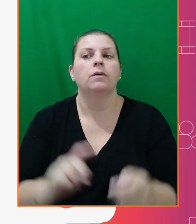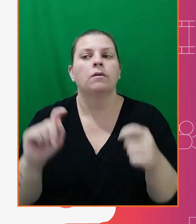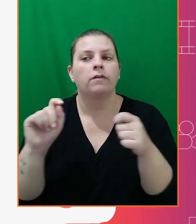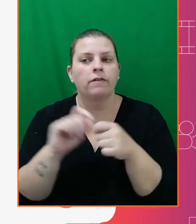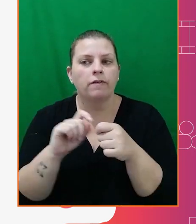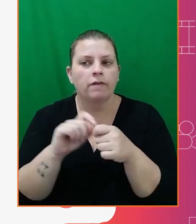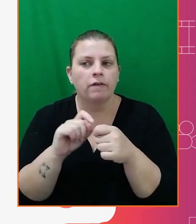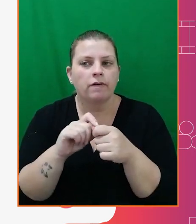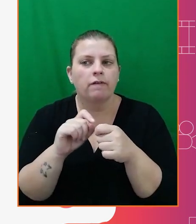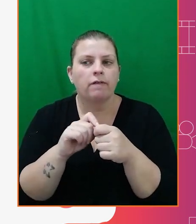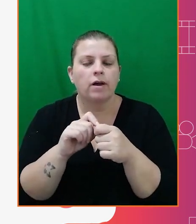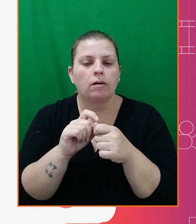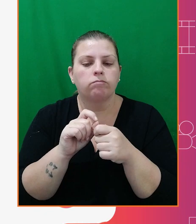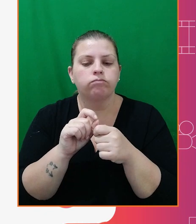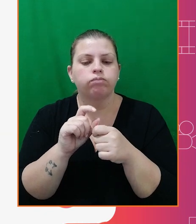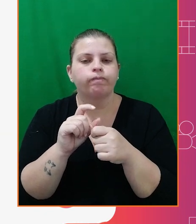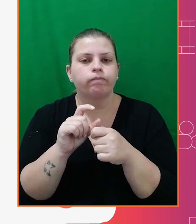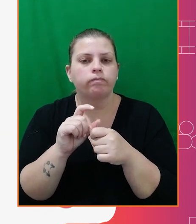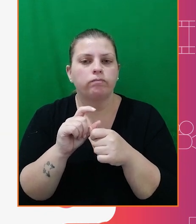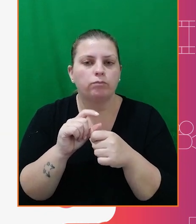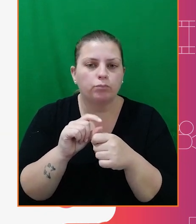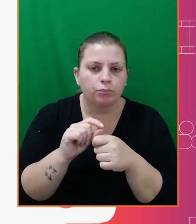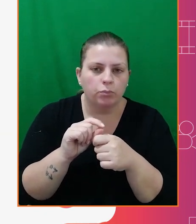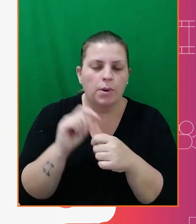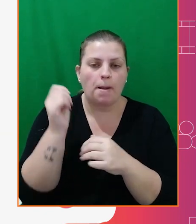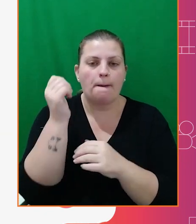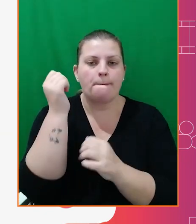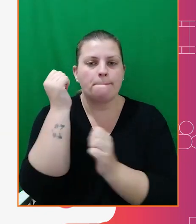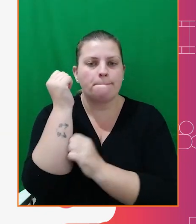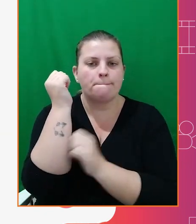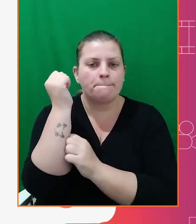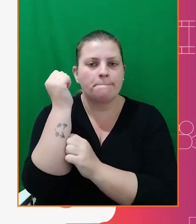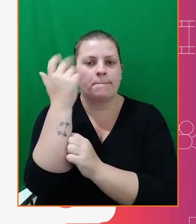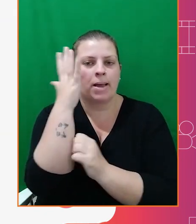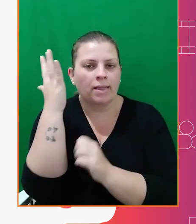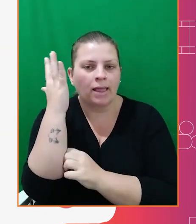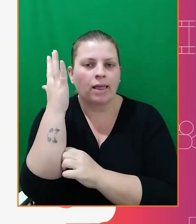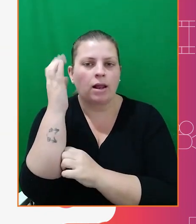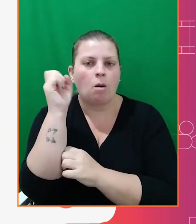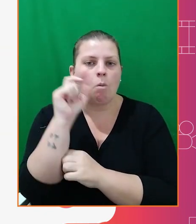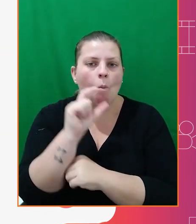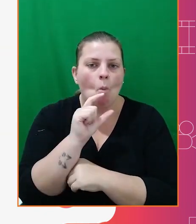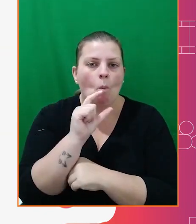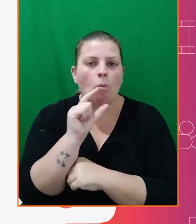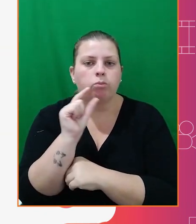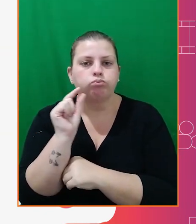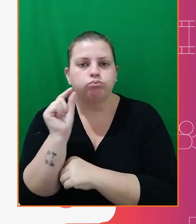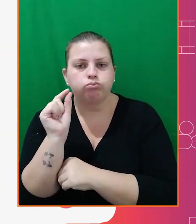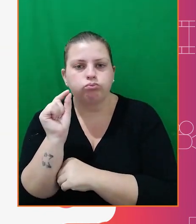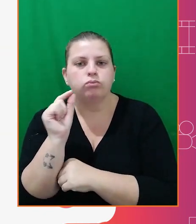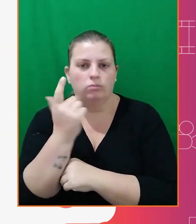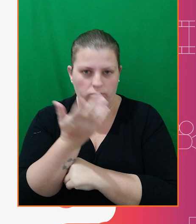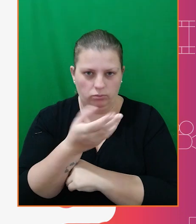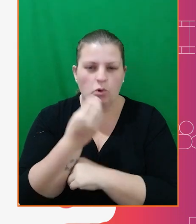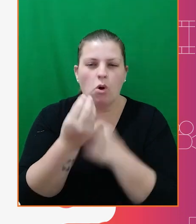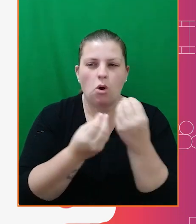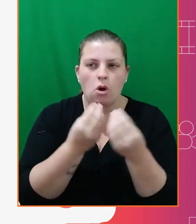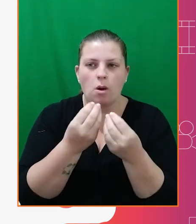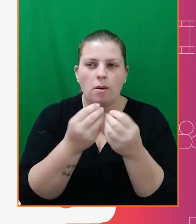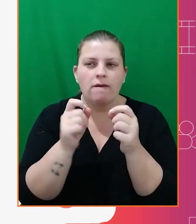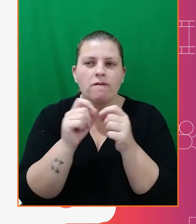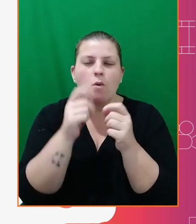do tronco e da madeira. Para fazer essas folhas, eu fiz como se fossem